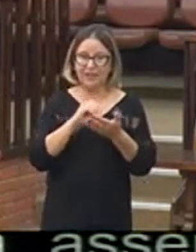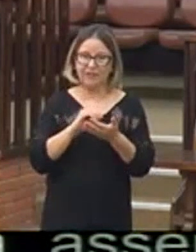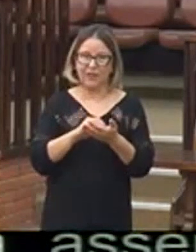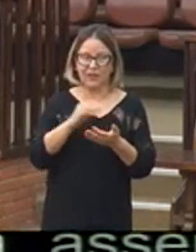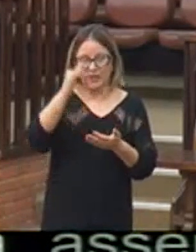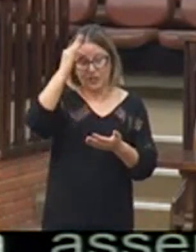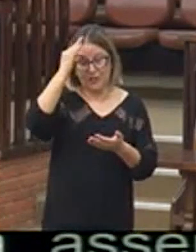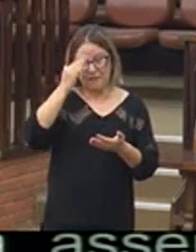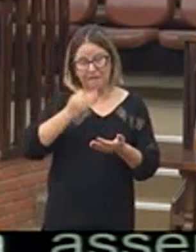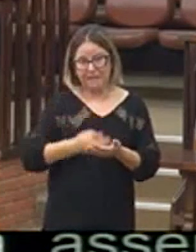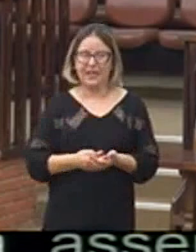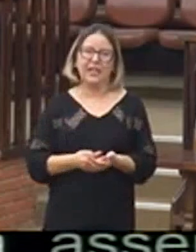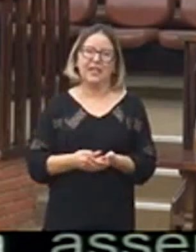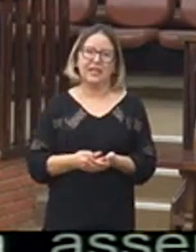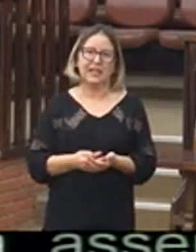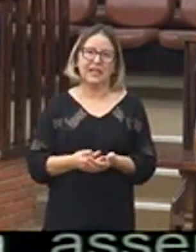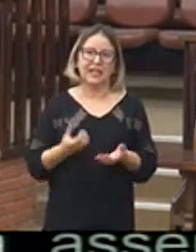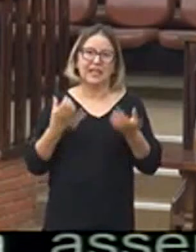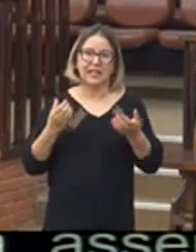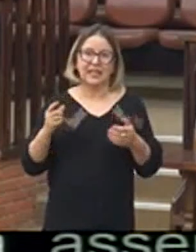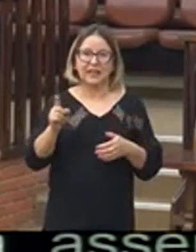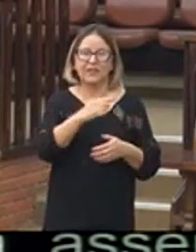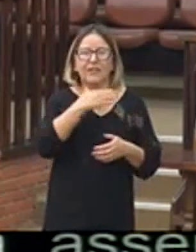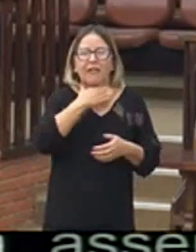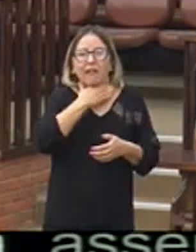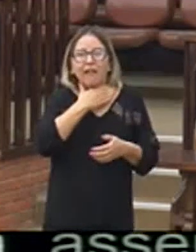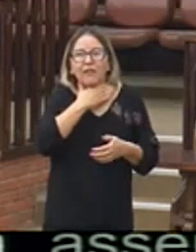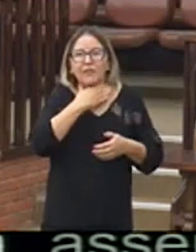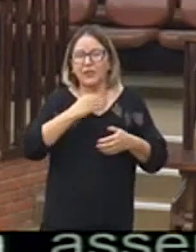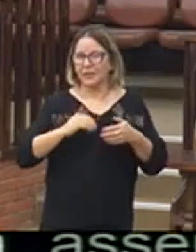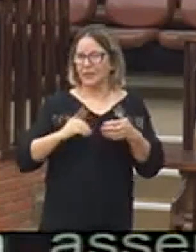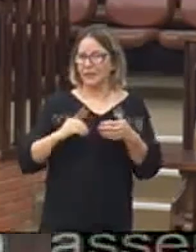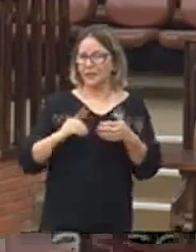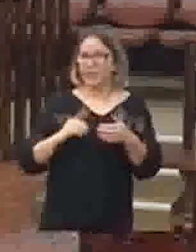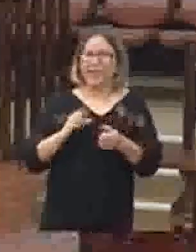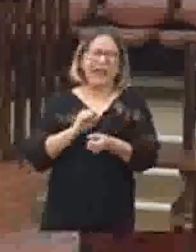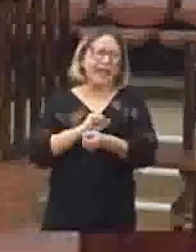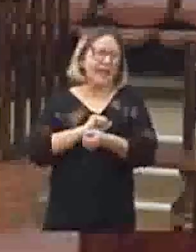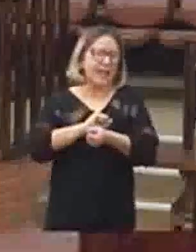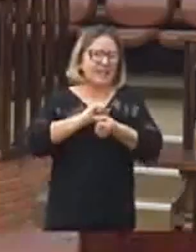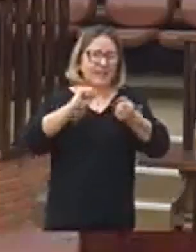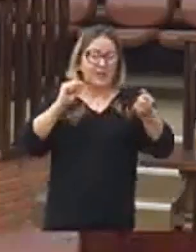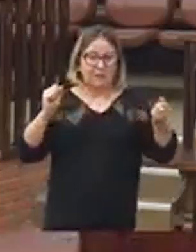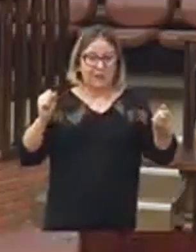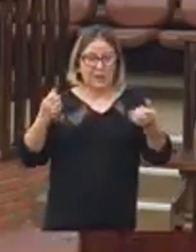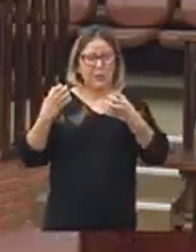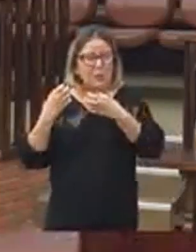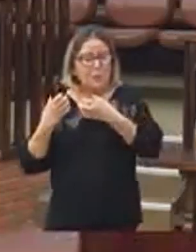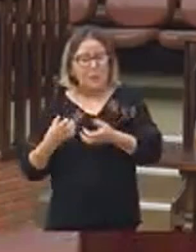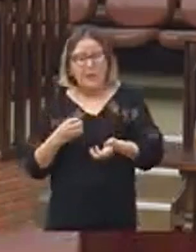que tenta nos sufocar. Ele diz, desembaraçando deste peso do pecado,